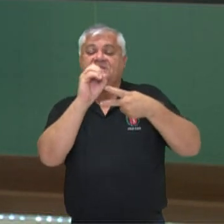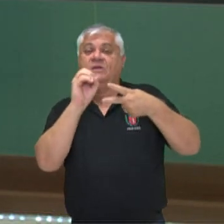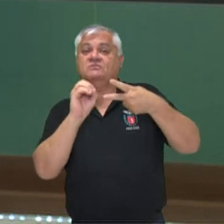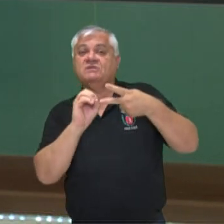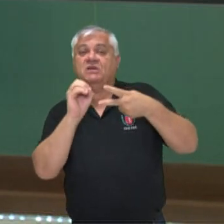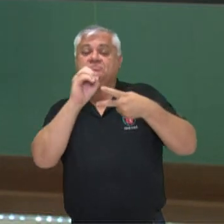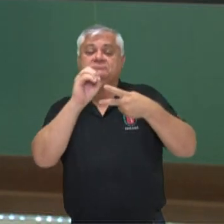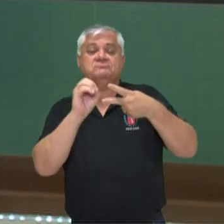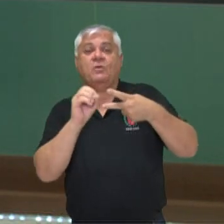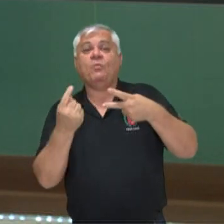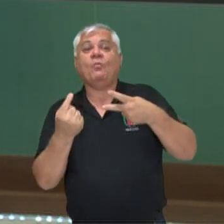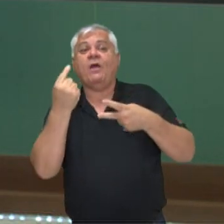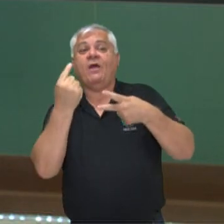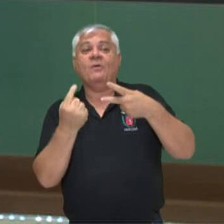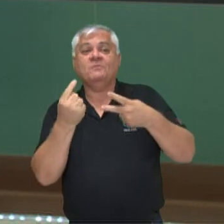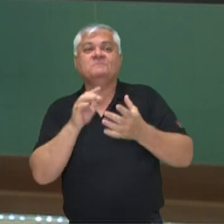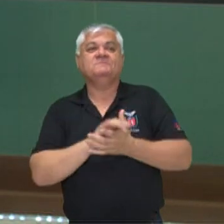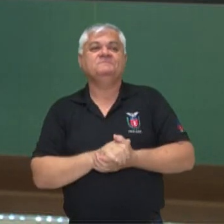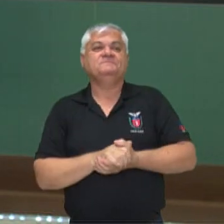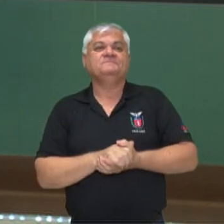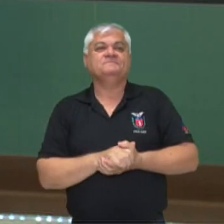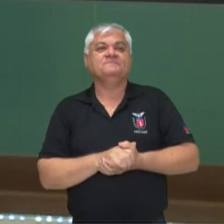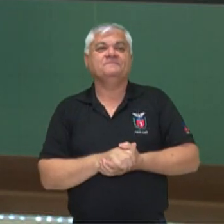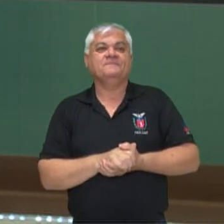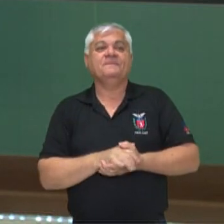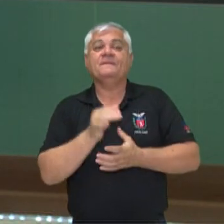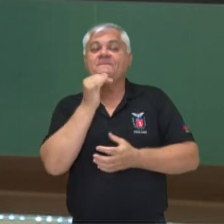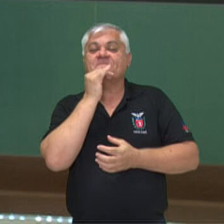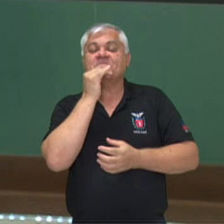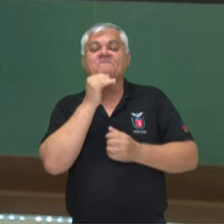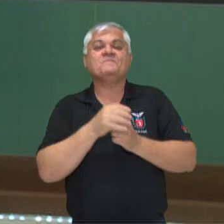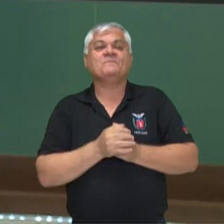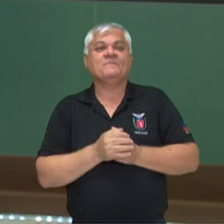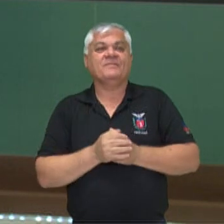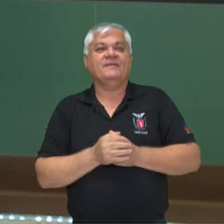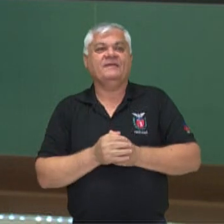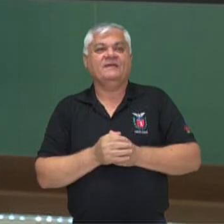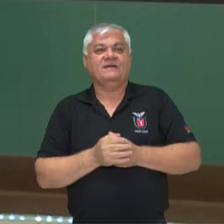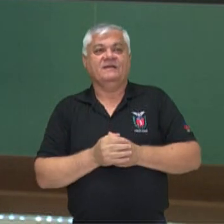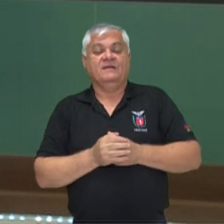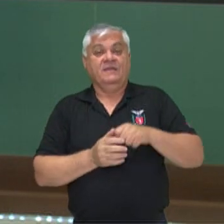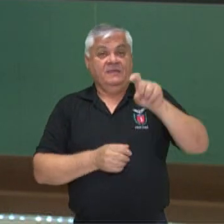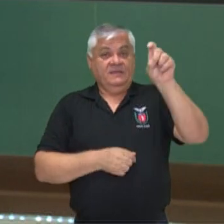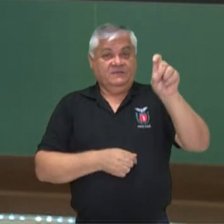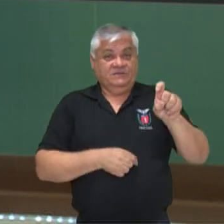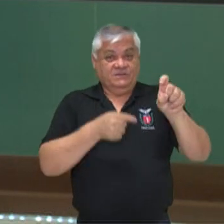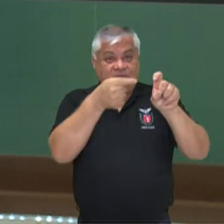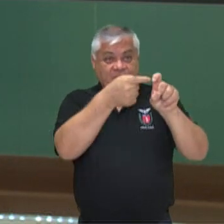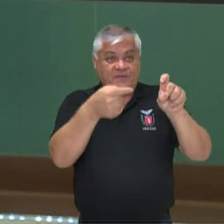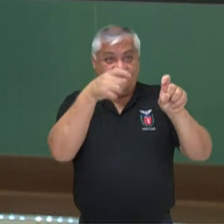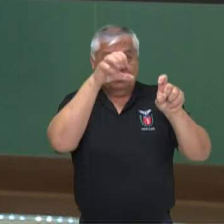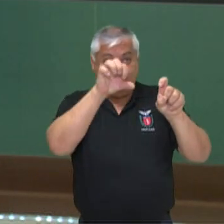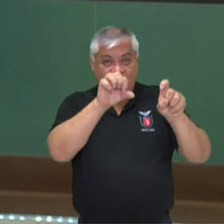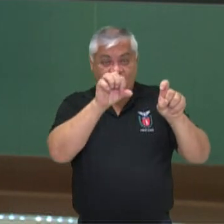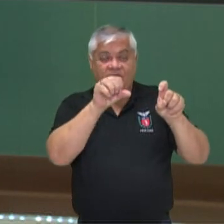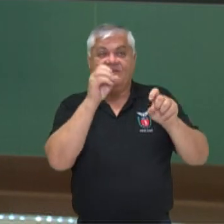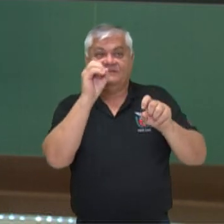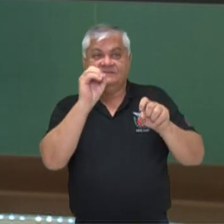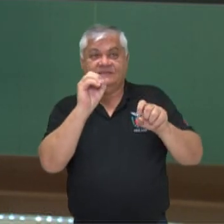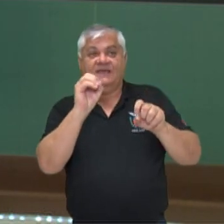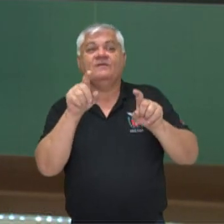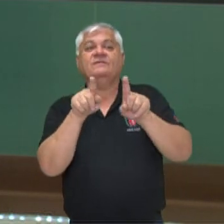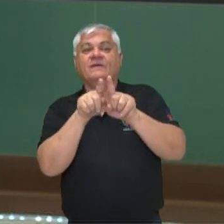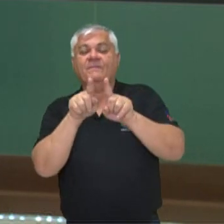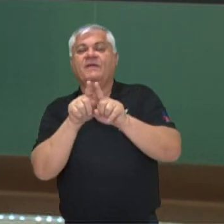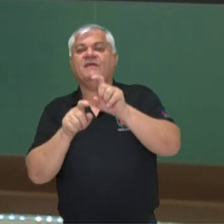primeira ou a segunda igual a zero. E resolvendo, o que que nós temos? Aqui passa menos 9 mais 9, aqui